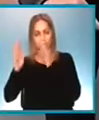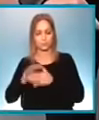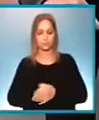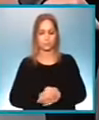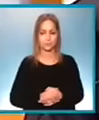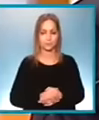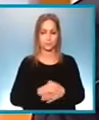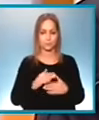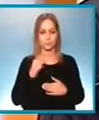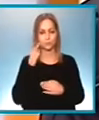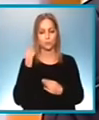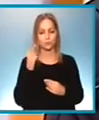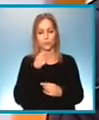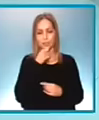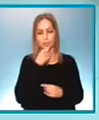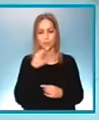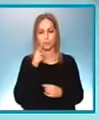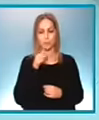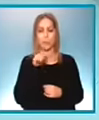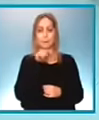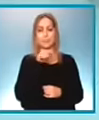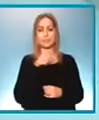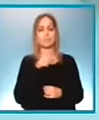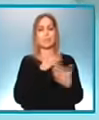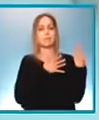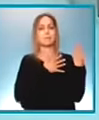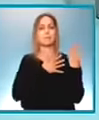Maia, nós vamos ouvir cantar a Maia novamente. O que é o fado para a Maia?